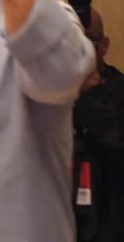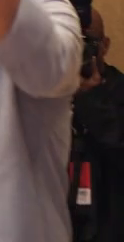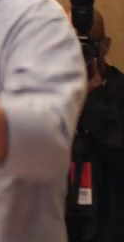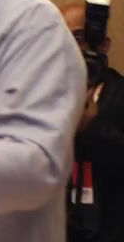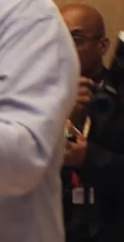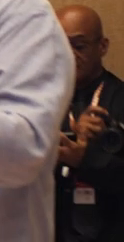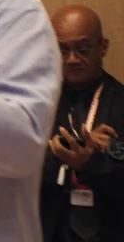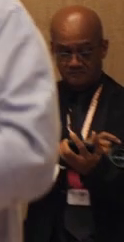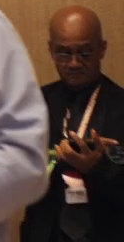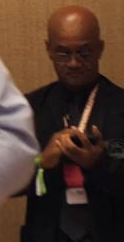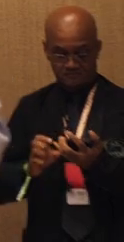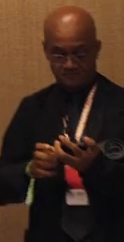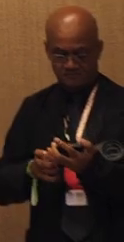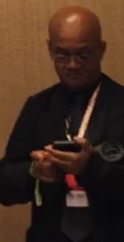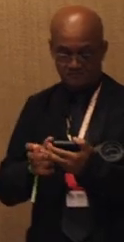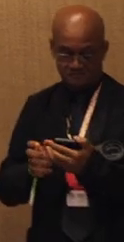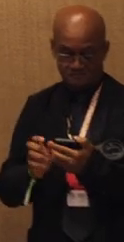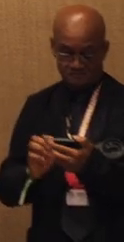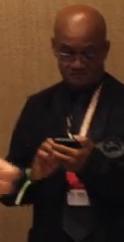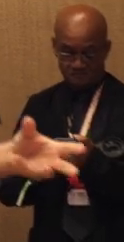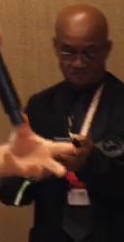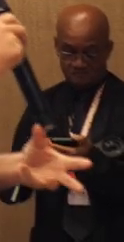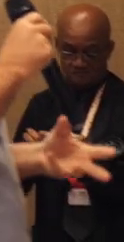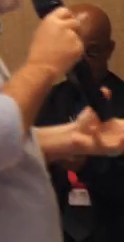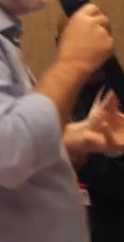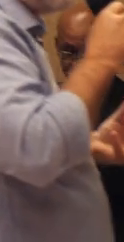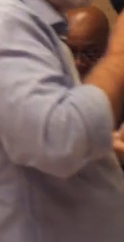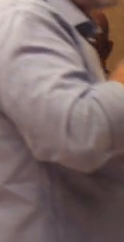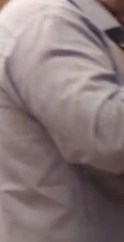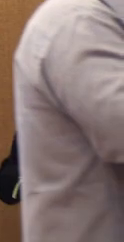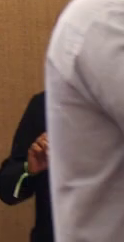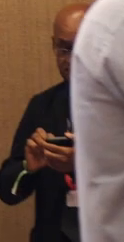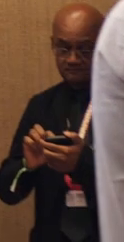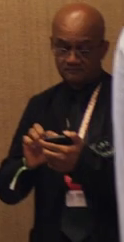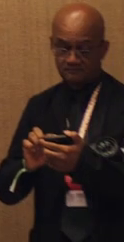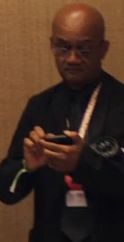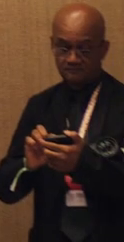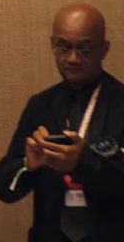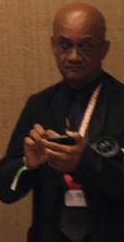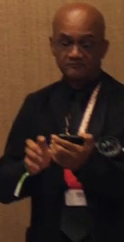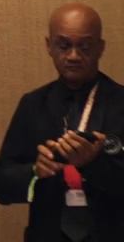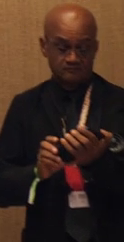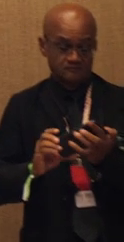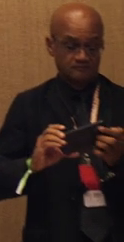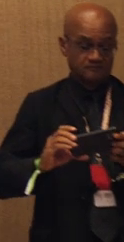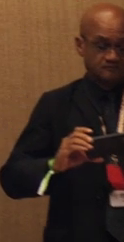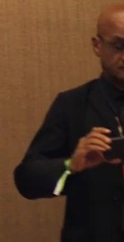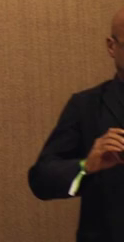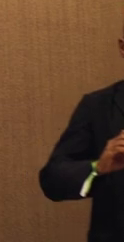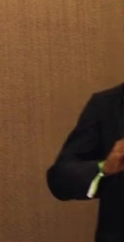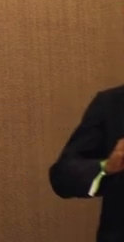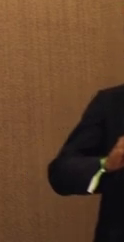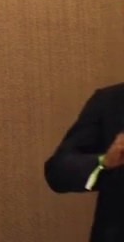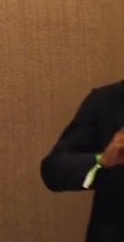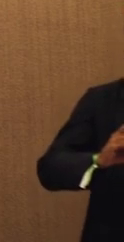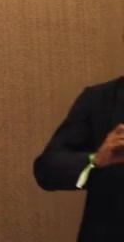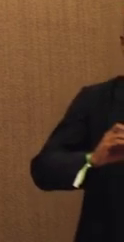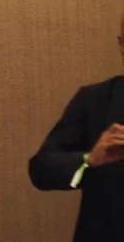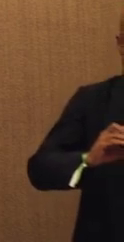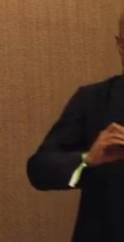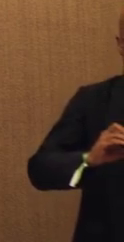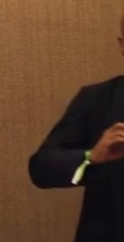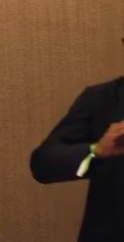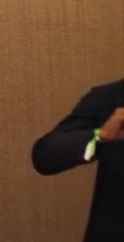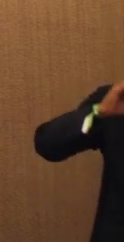a gente a pensar naquele momento? Quem são esses companheiros que podem ajudar? Quais são as habilidades que a gente tem? Porque assim,